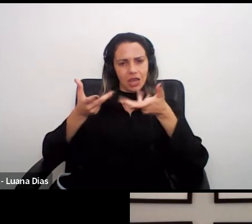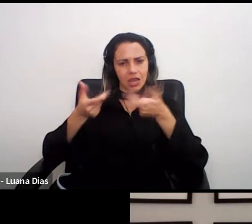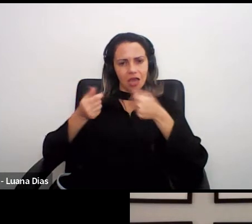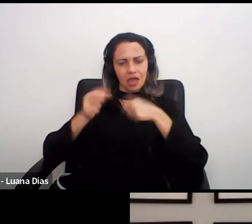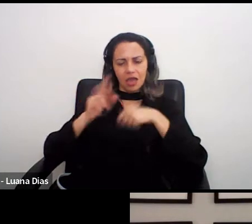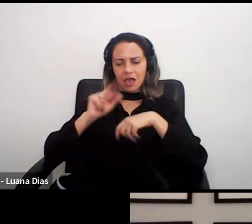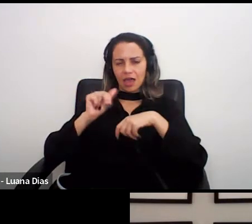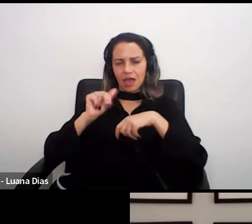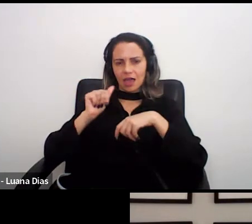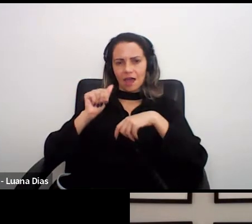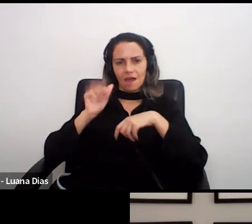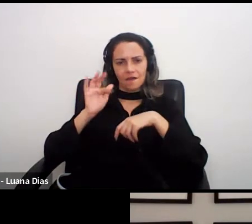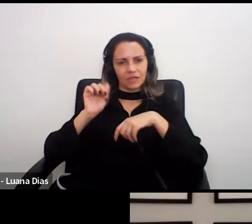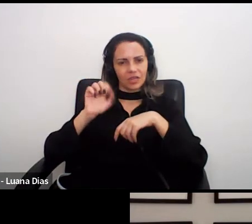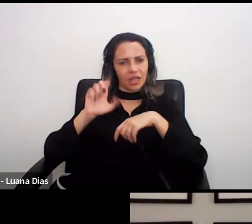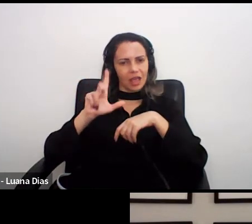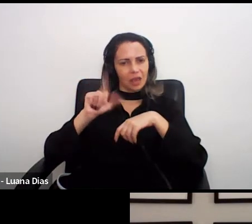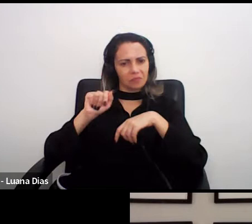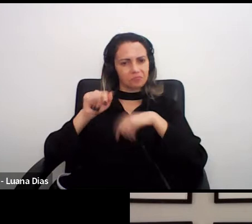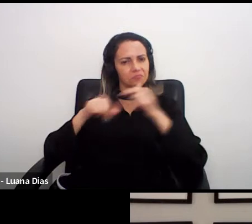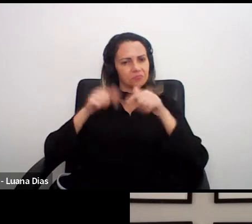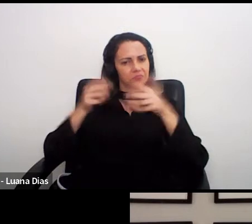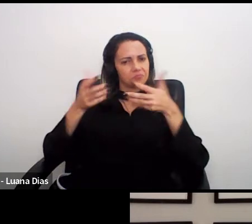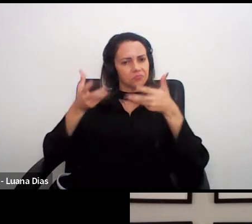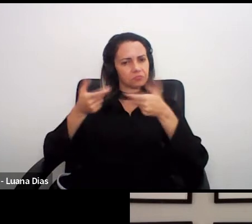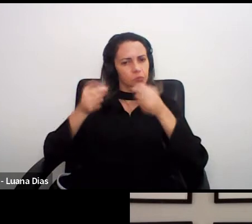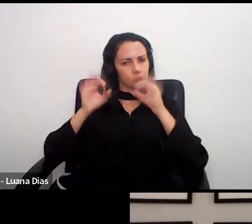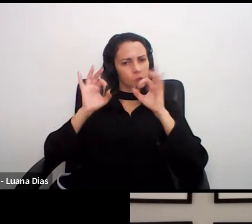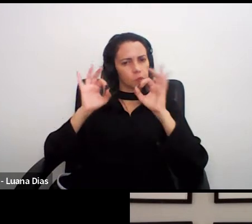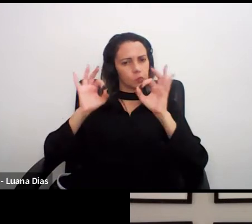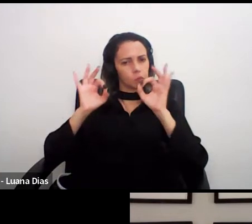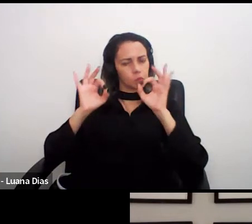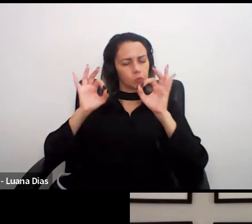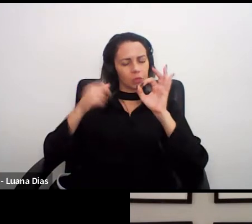coisa sensacional, hein? Fiquei